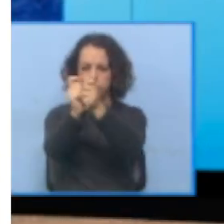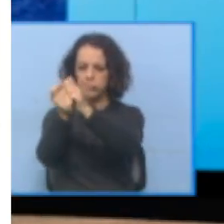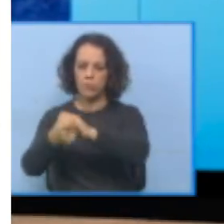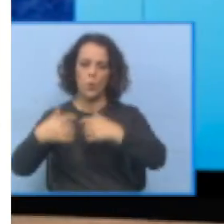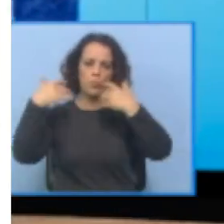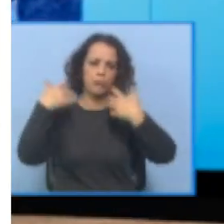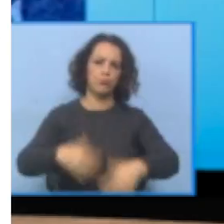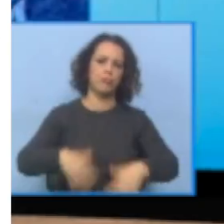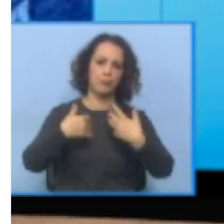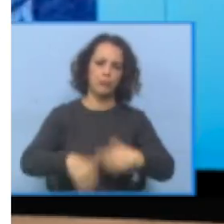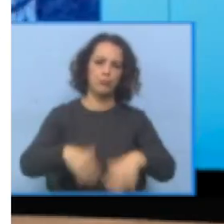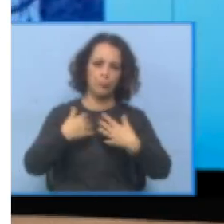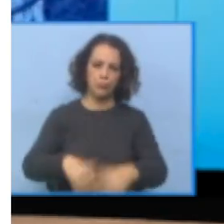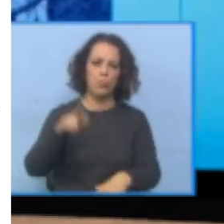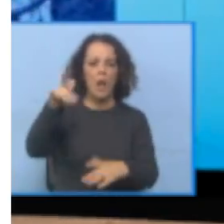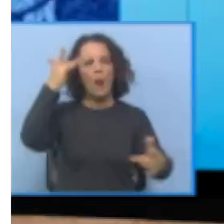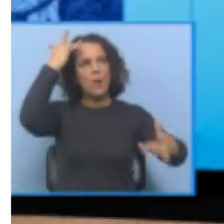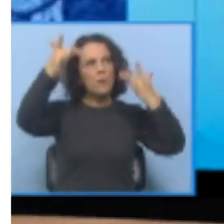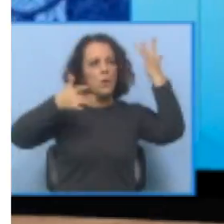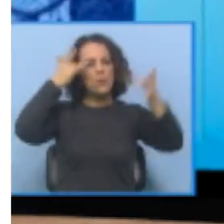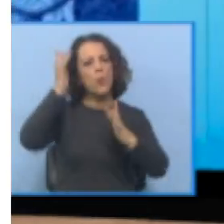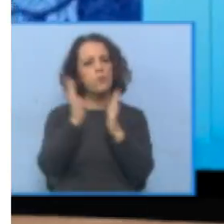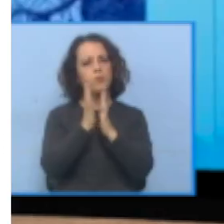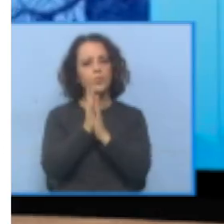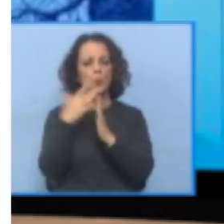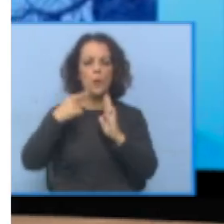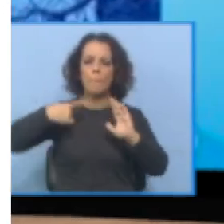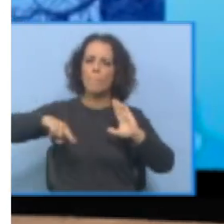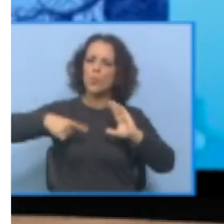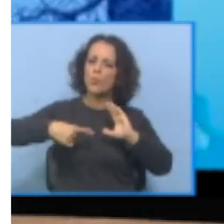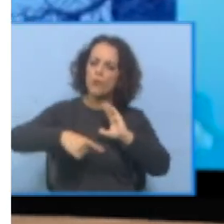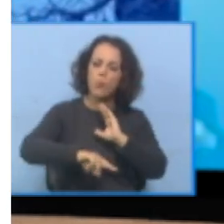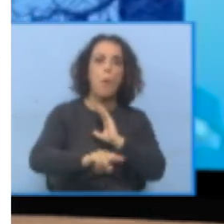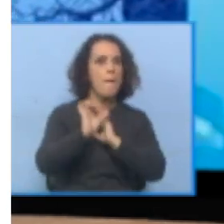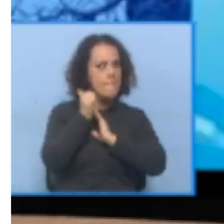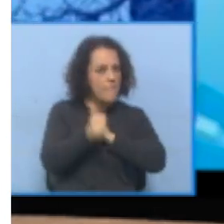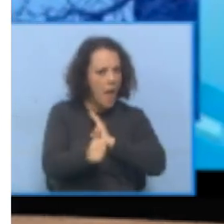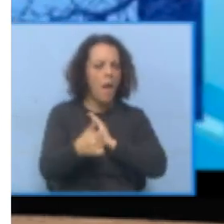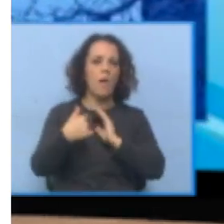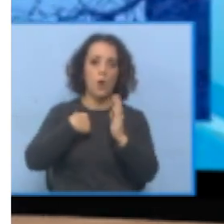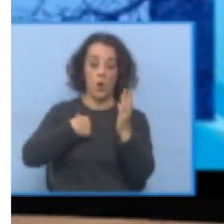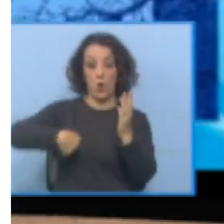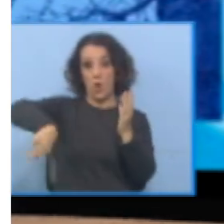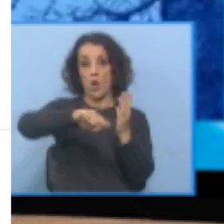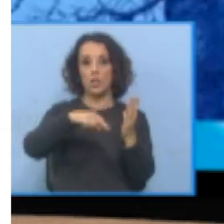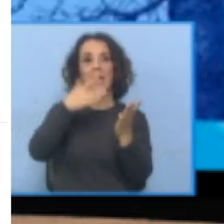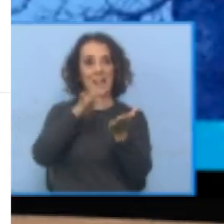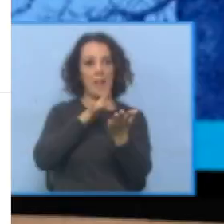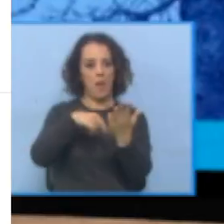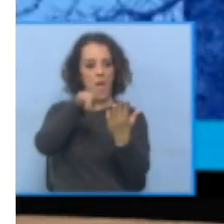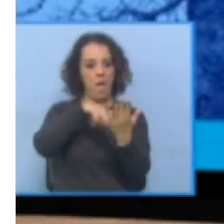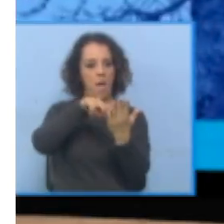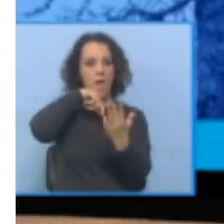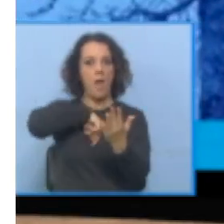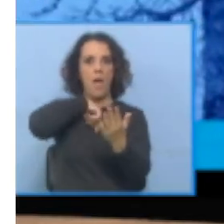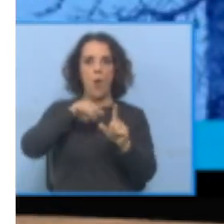um pastoralista, e trata as coisas com muita profundidade e muito bem, e a gente lê esse livro e sente um fogo cá por